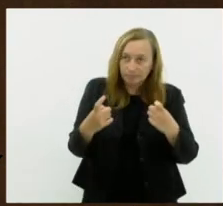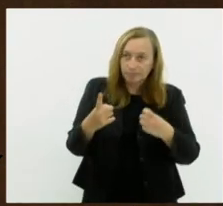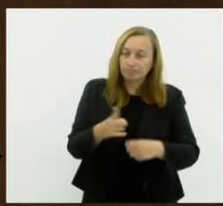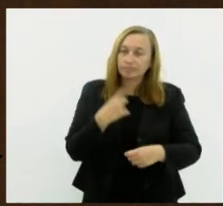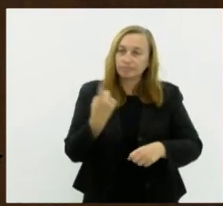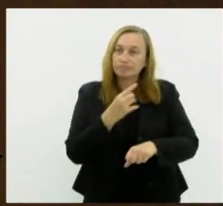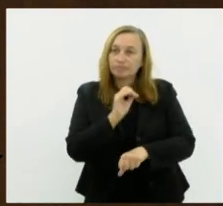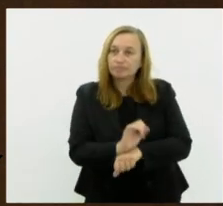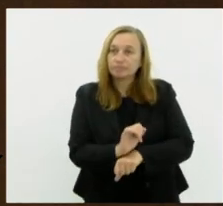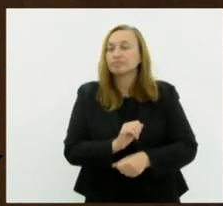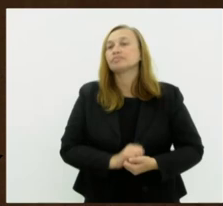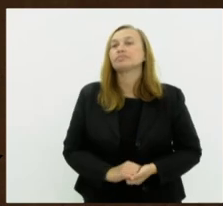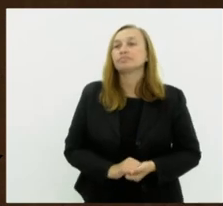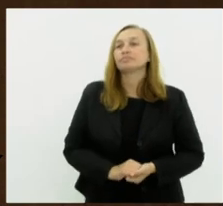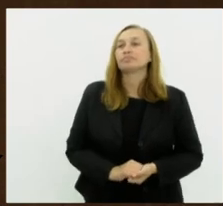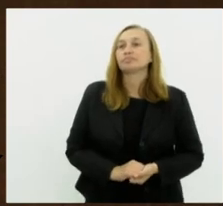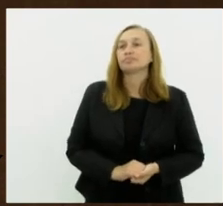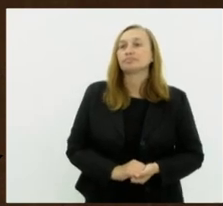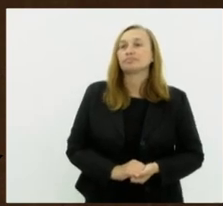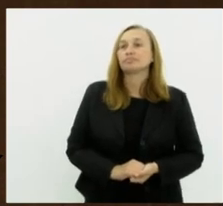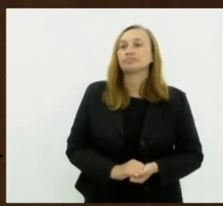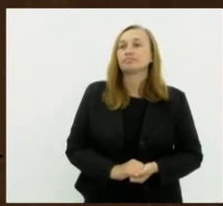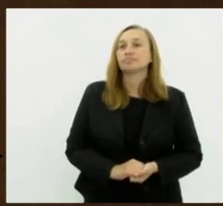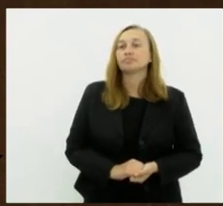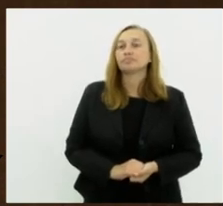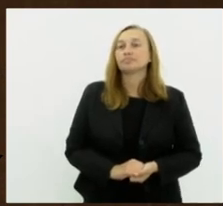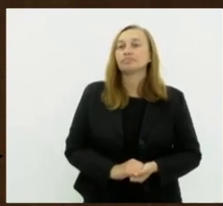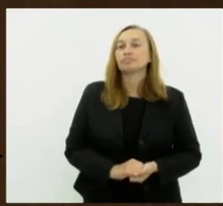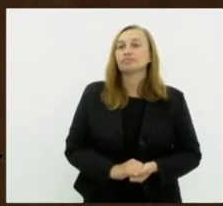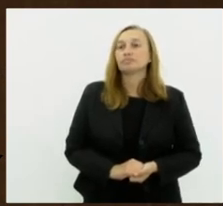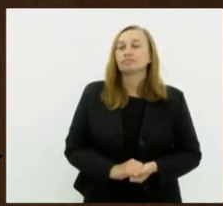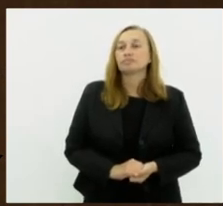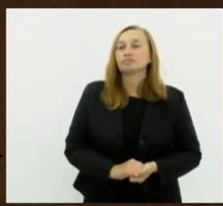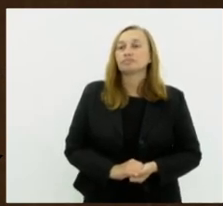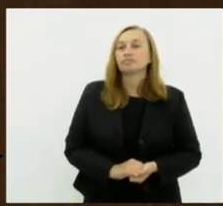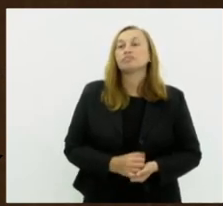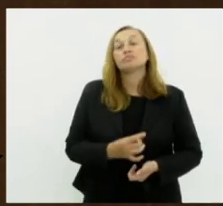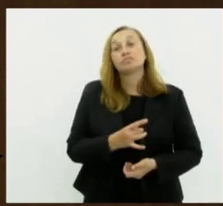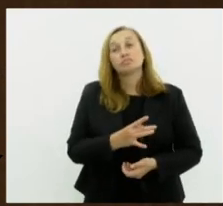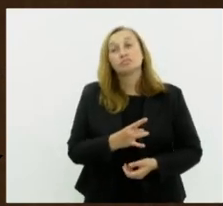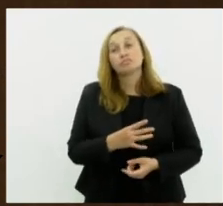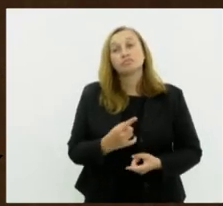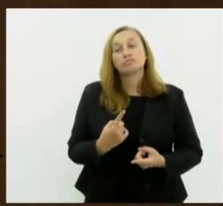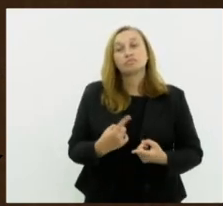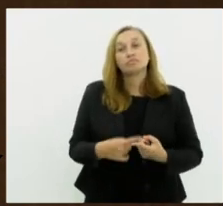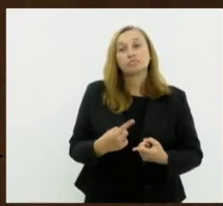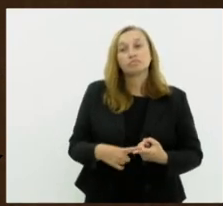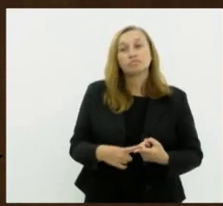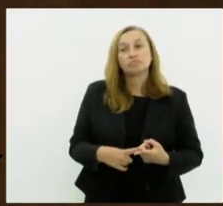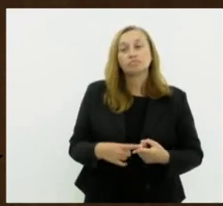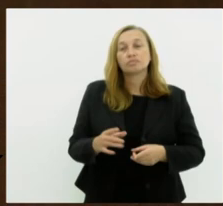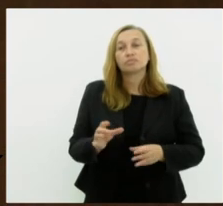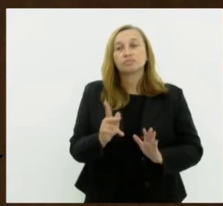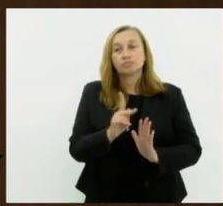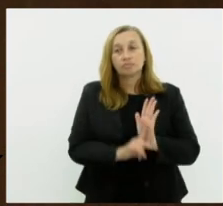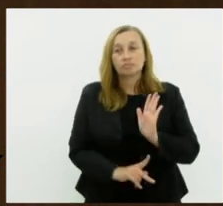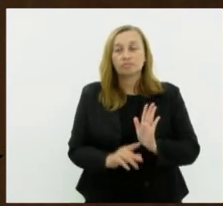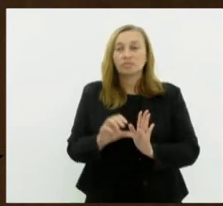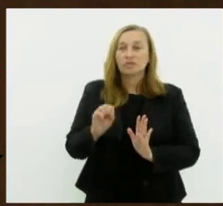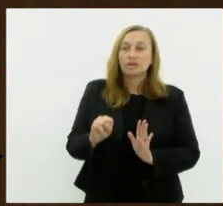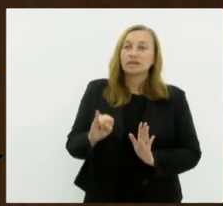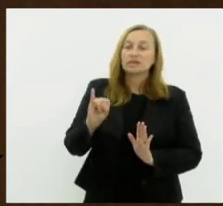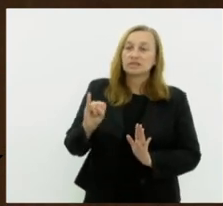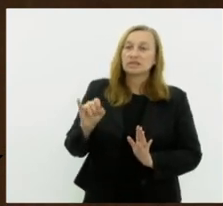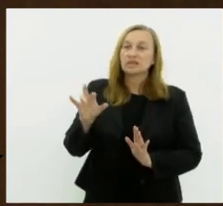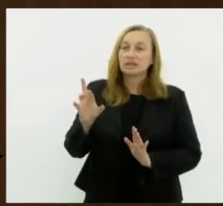estado em polvorosa, haja visto que o projeto Cifra tenta, de alguma